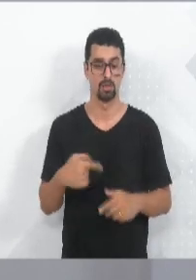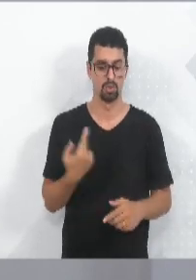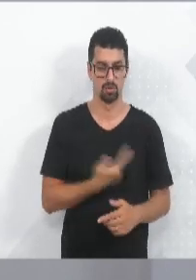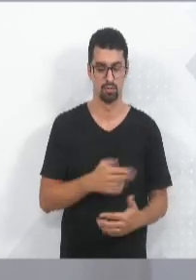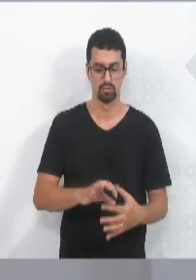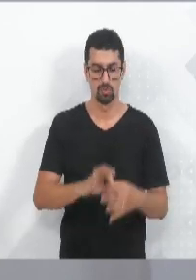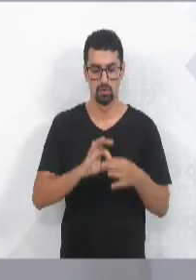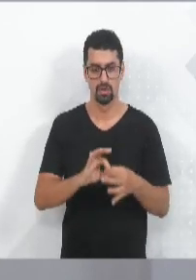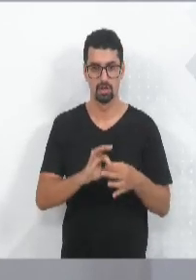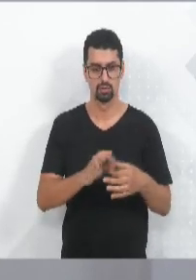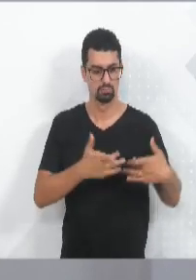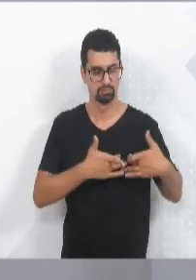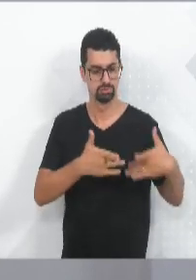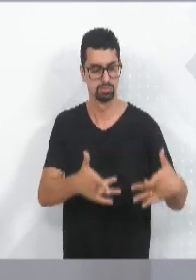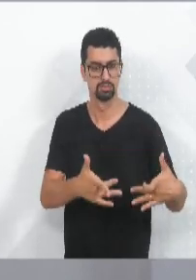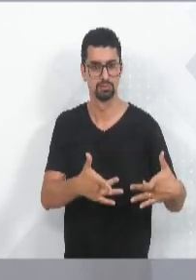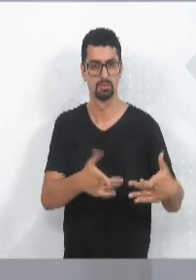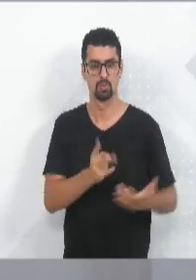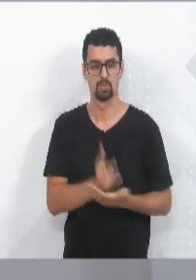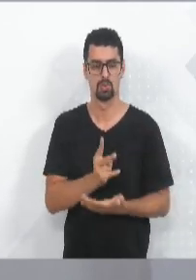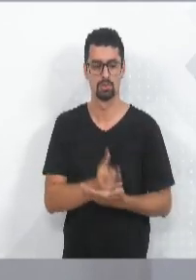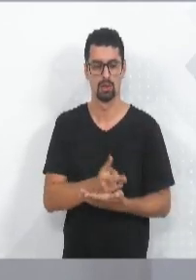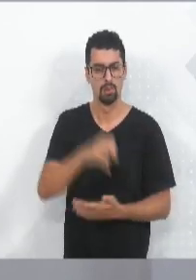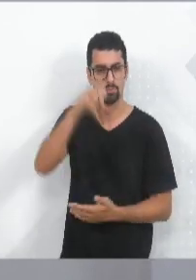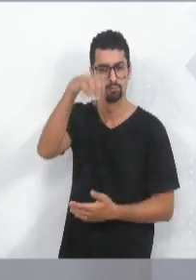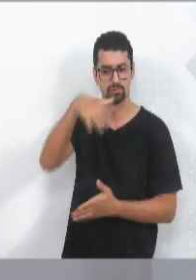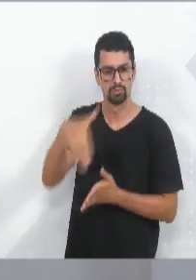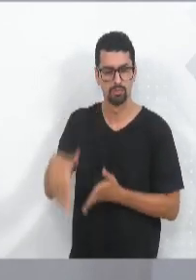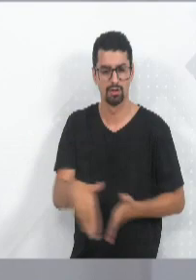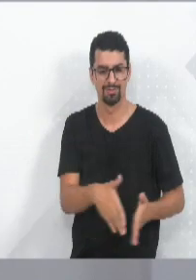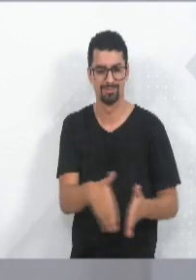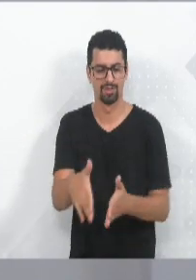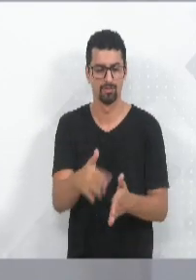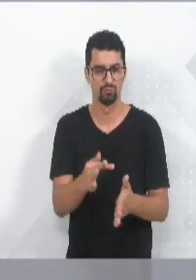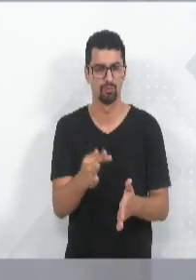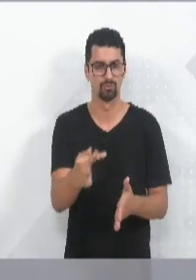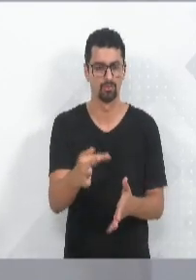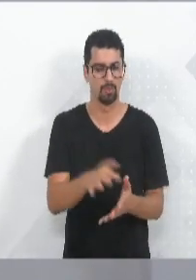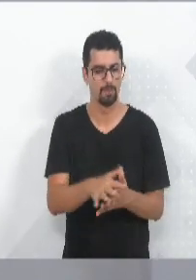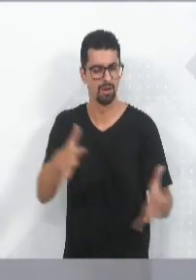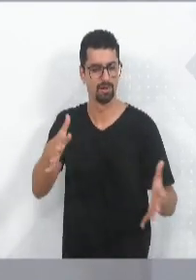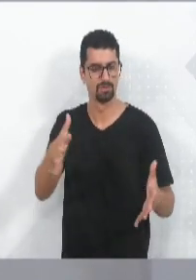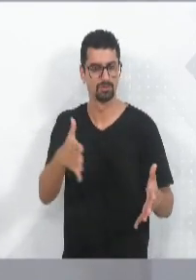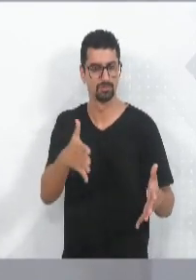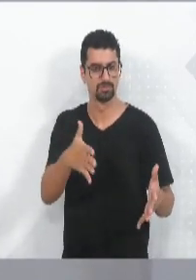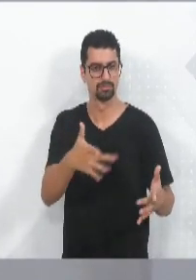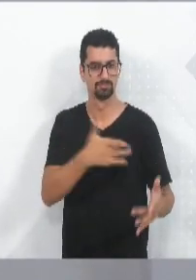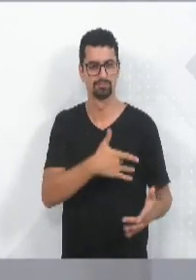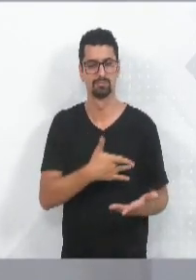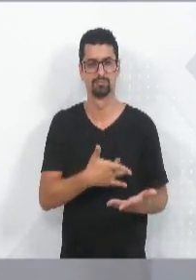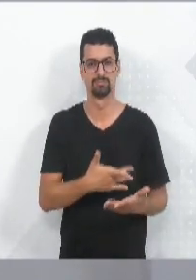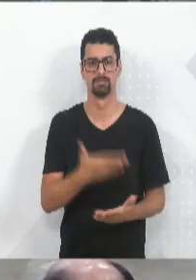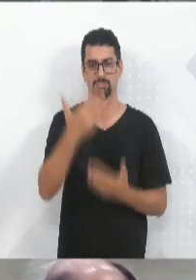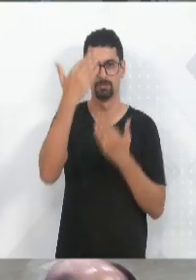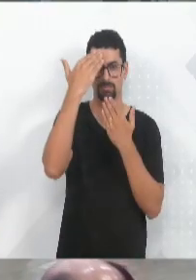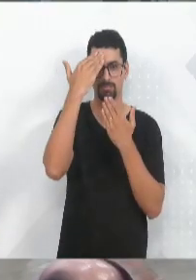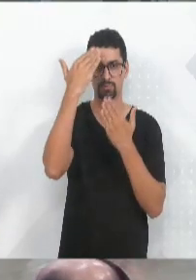solidariedade continuaremos a iluminar o caminho para o futuro mais brilhante e compassivo muito